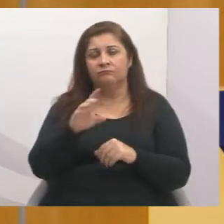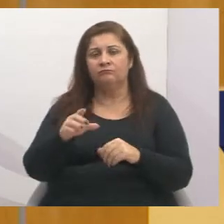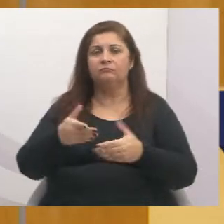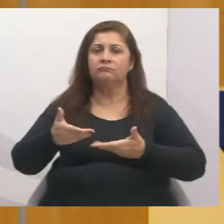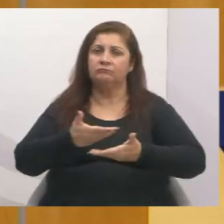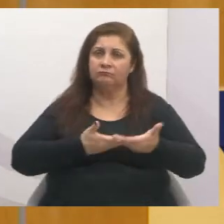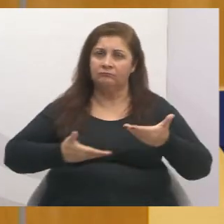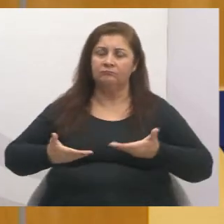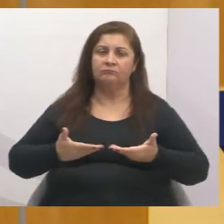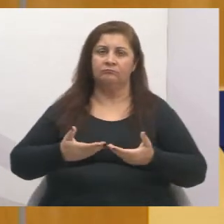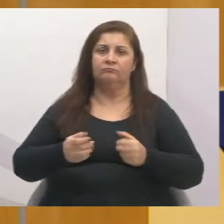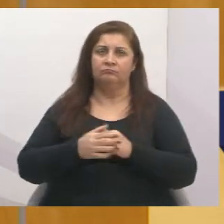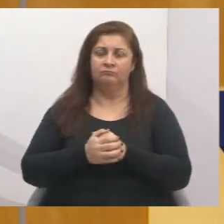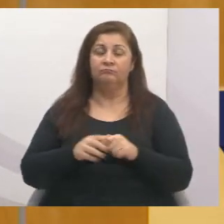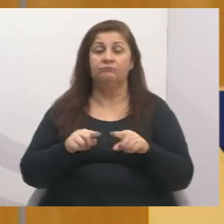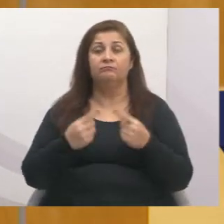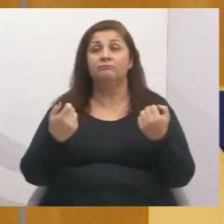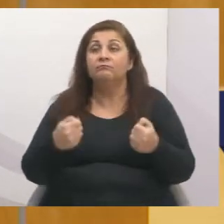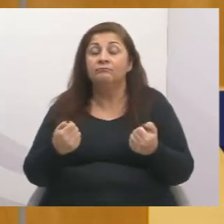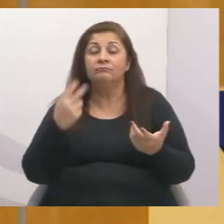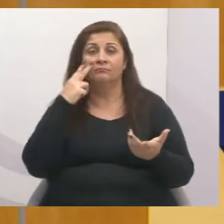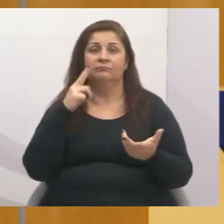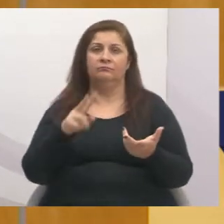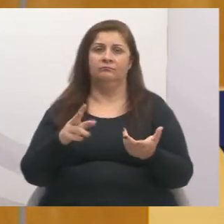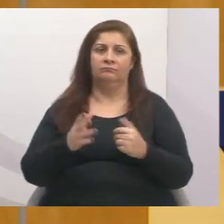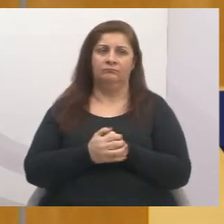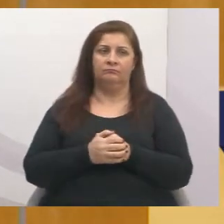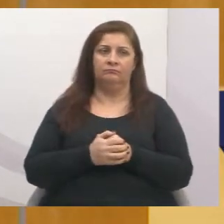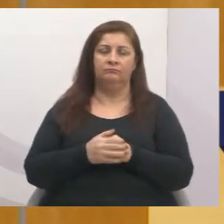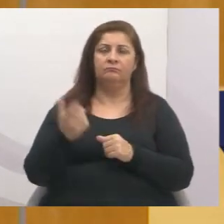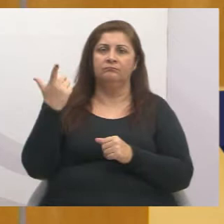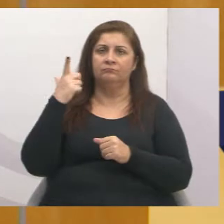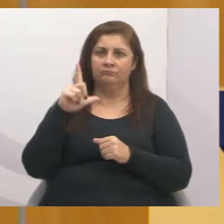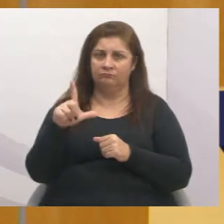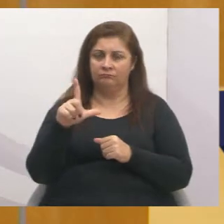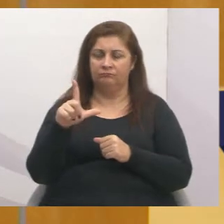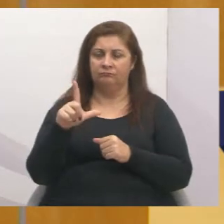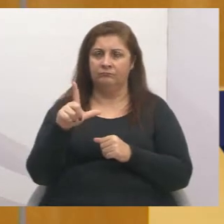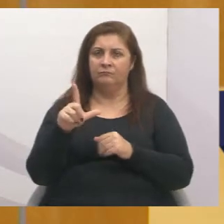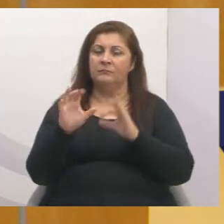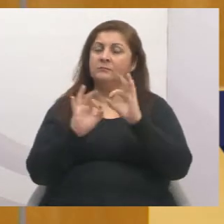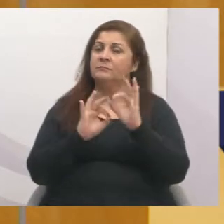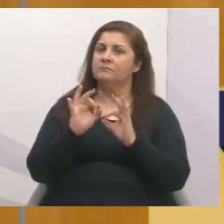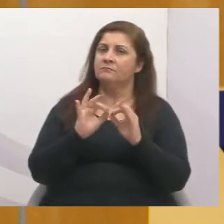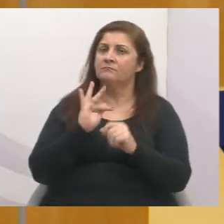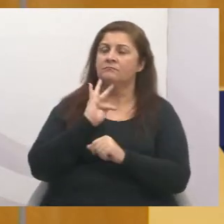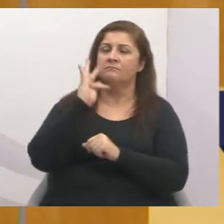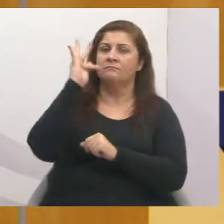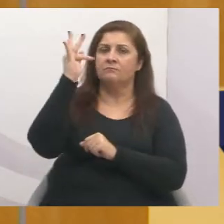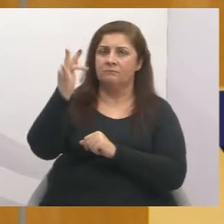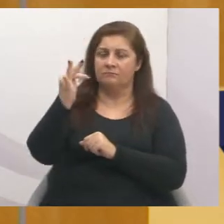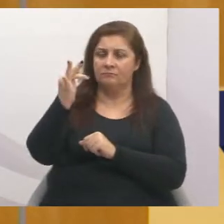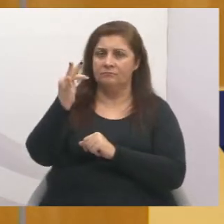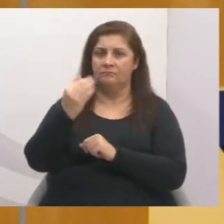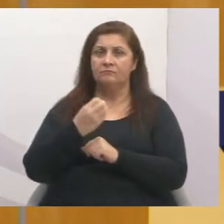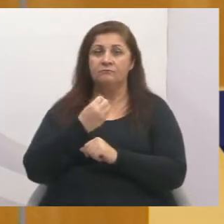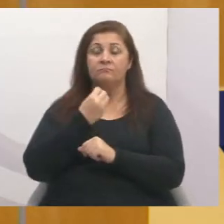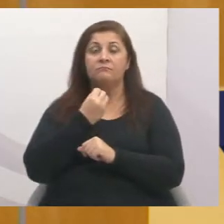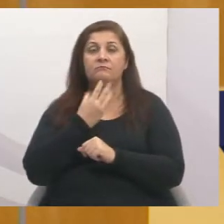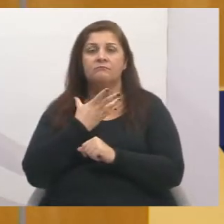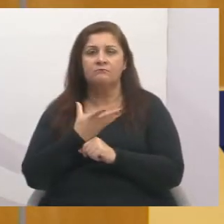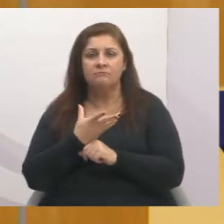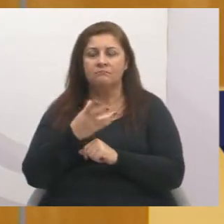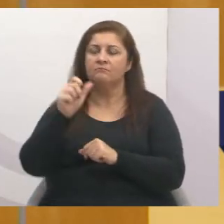municipais, mas que precisa ser enfrentado para que nós tenhamos condições de preparar um futuro que garanta esse futuro